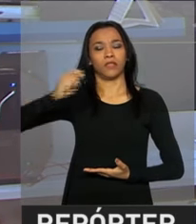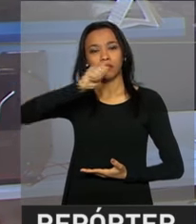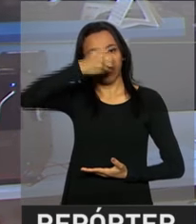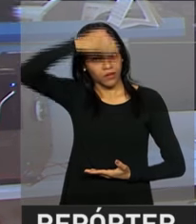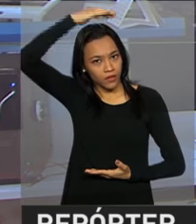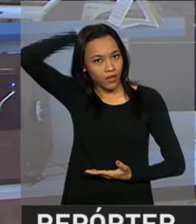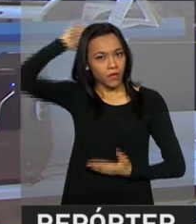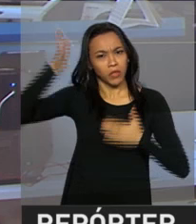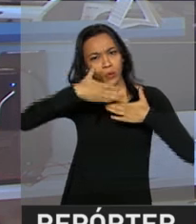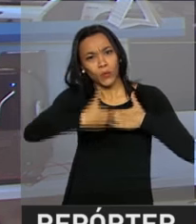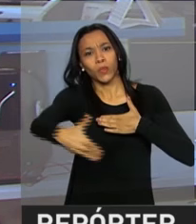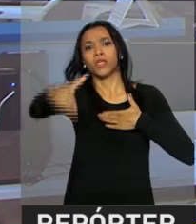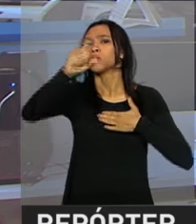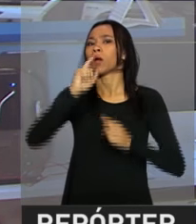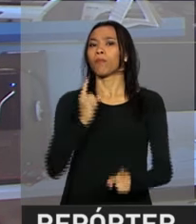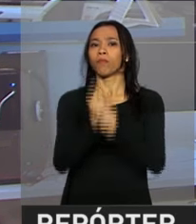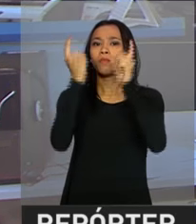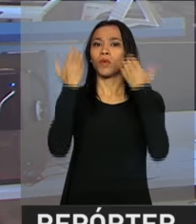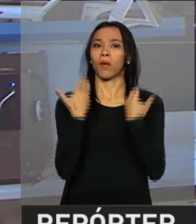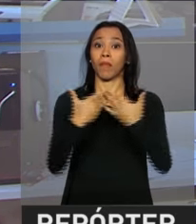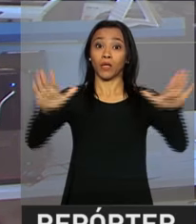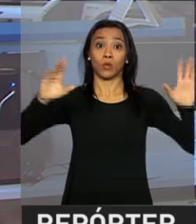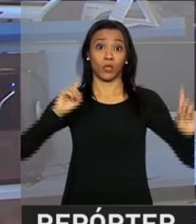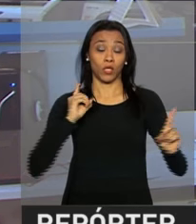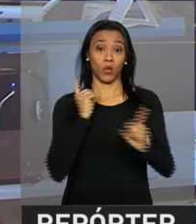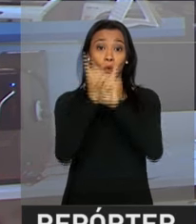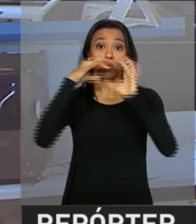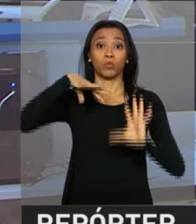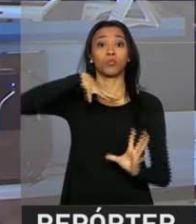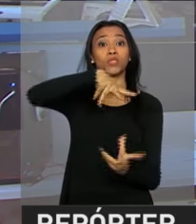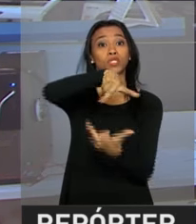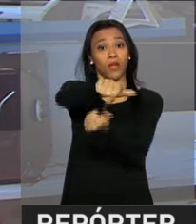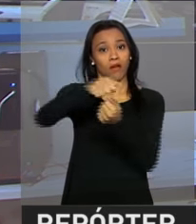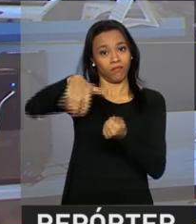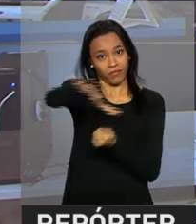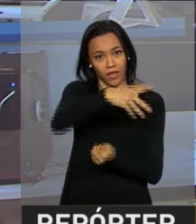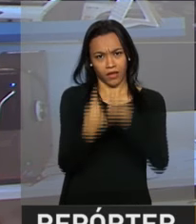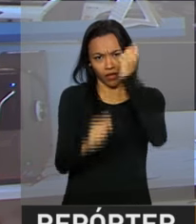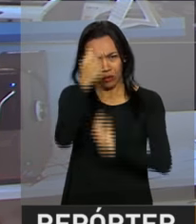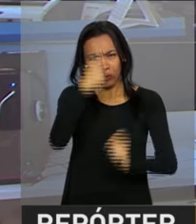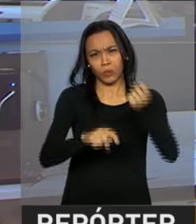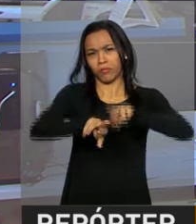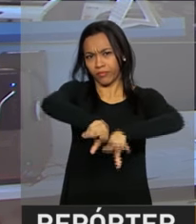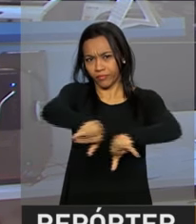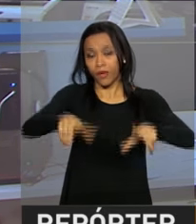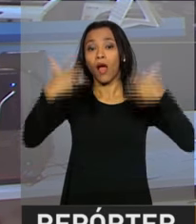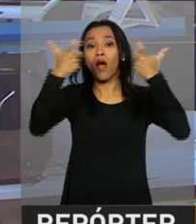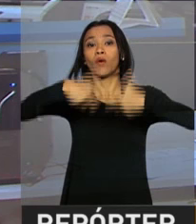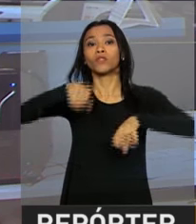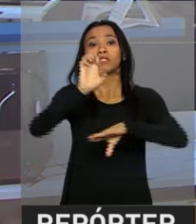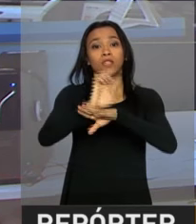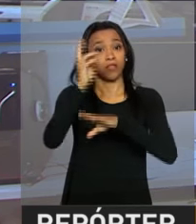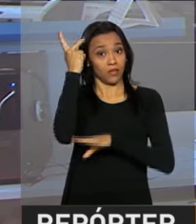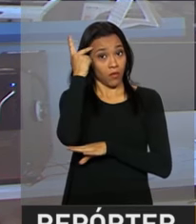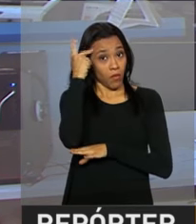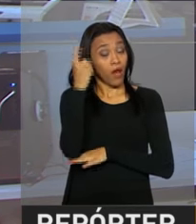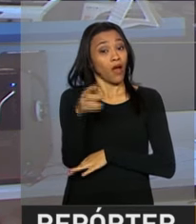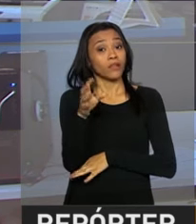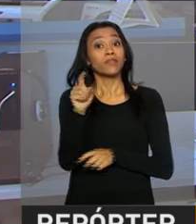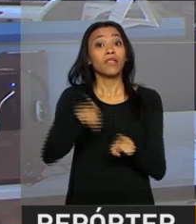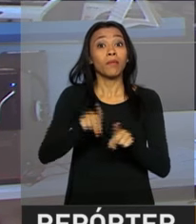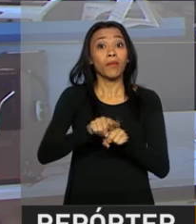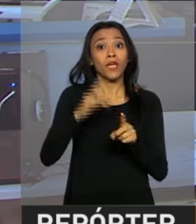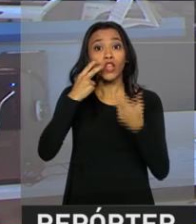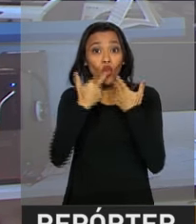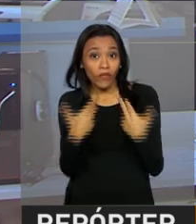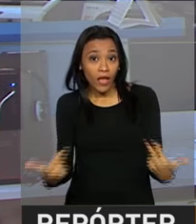Temer, durante a abertura do maior encontro mundial do agronegócio em São Paulo. Acompanhe também as novidades em nossas